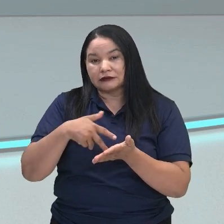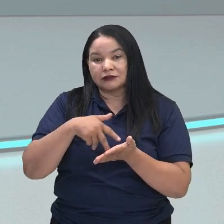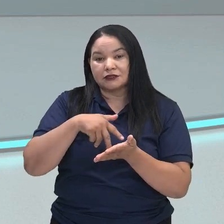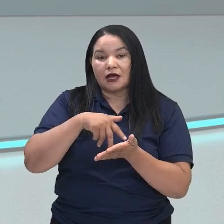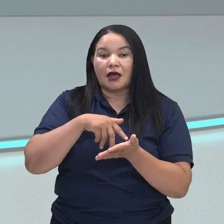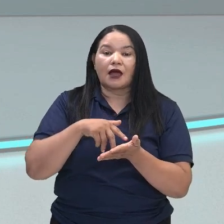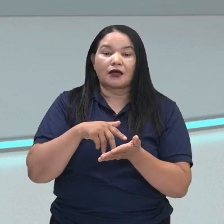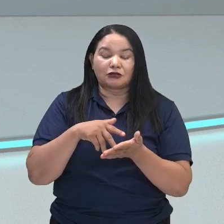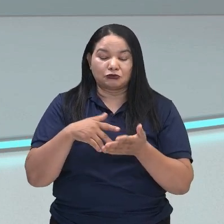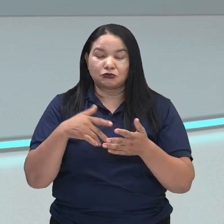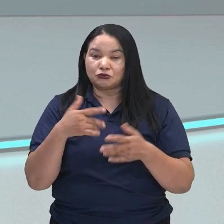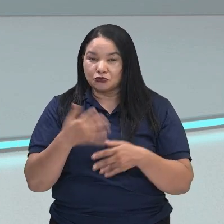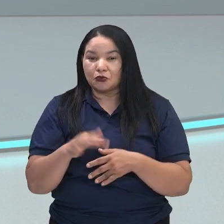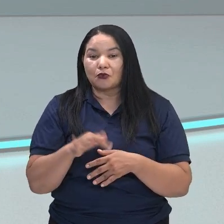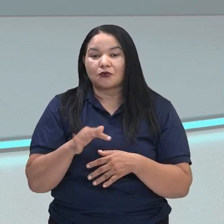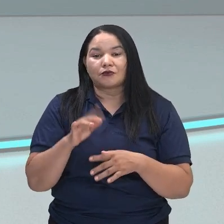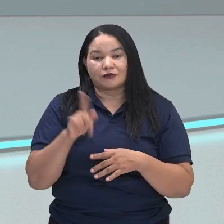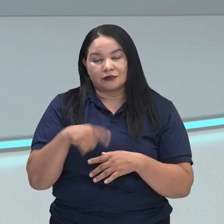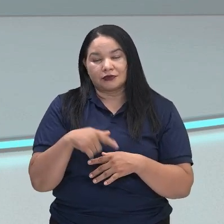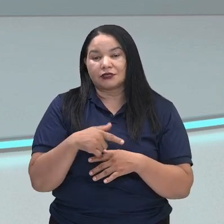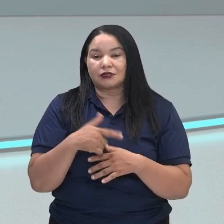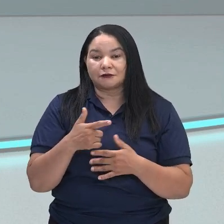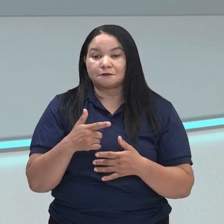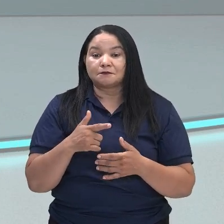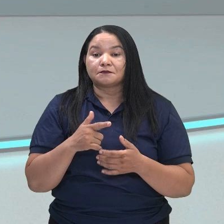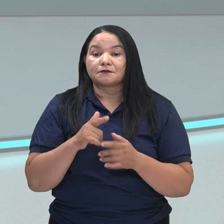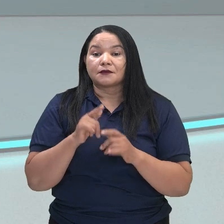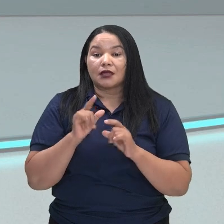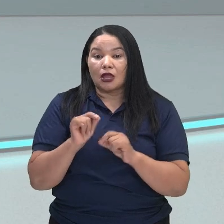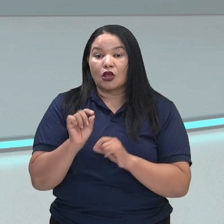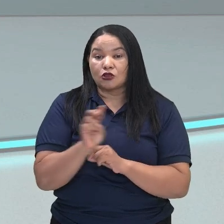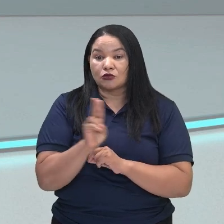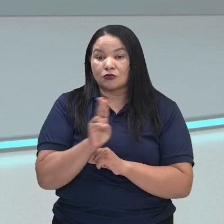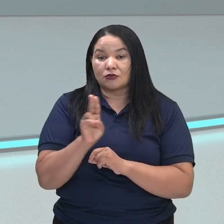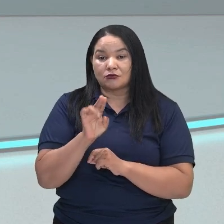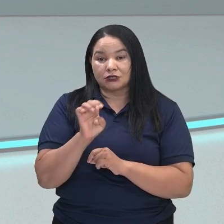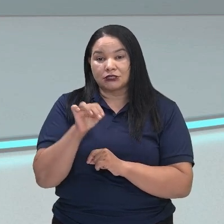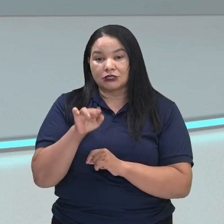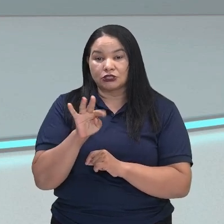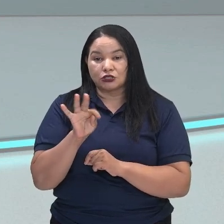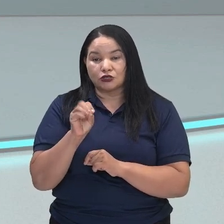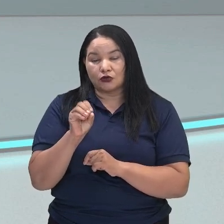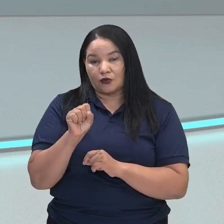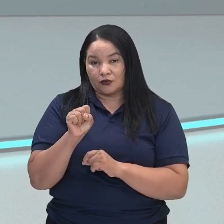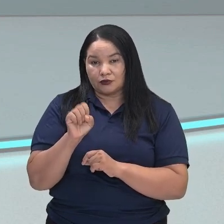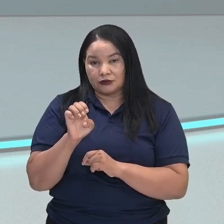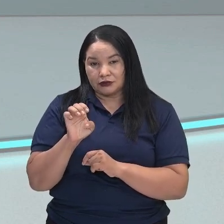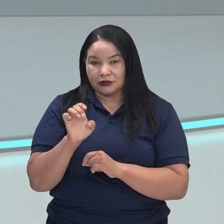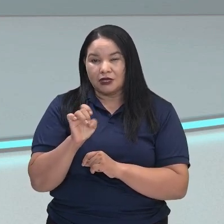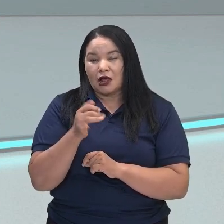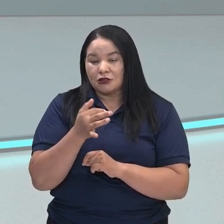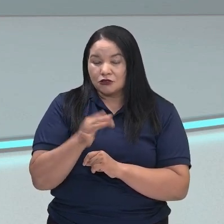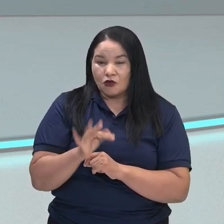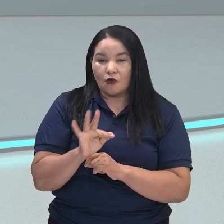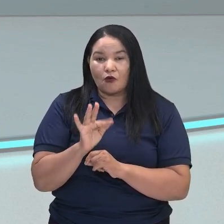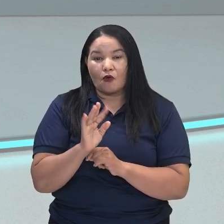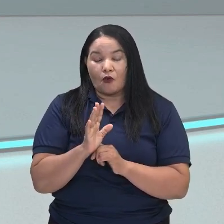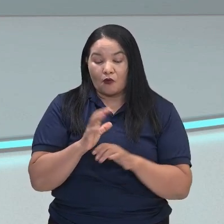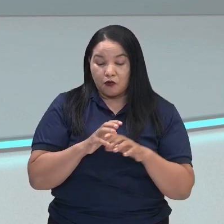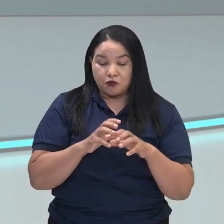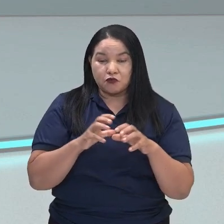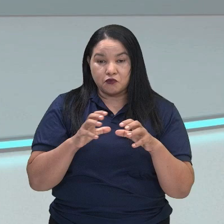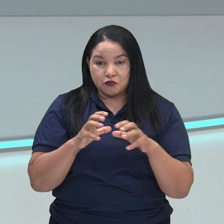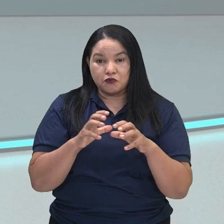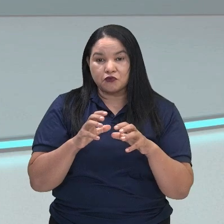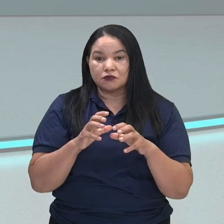Pois é, acontece o quê? A entorse. E dos sintomas é o quê? Dor, inchaço,